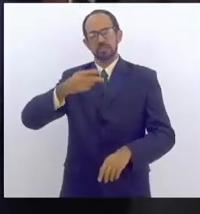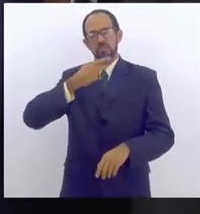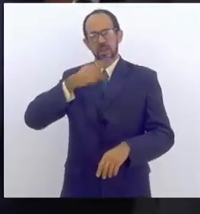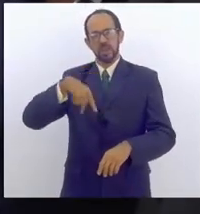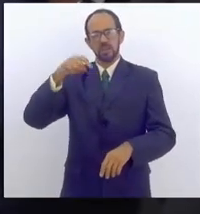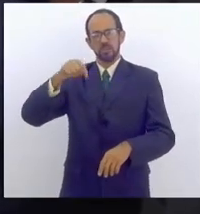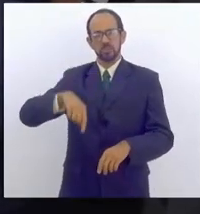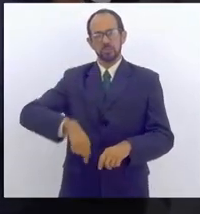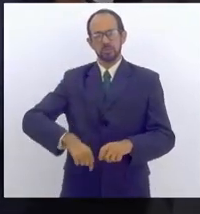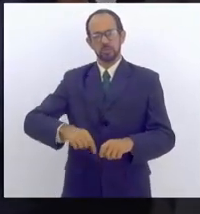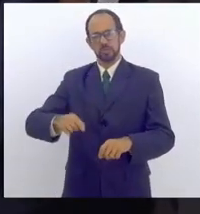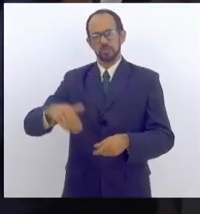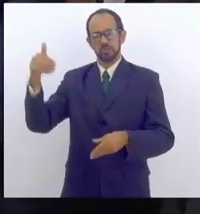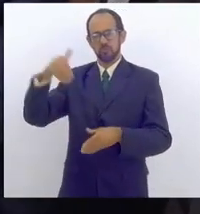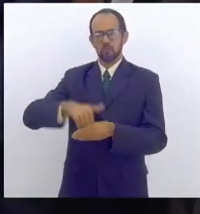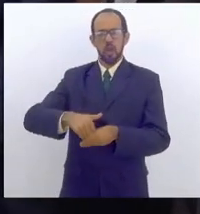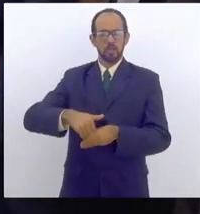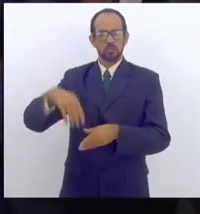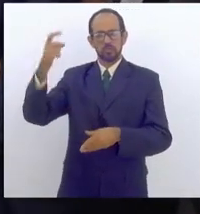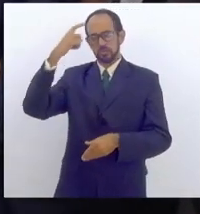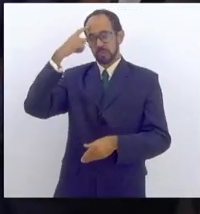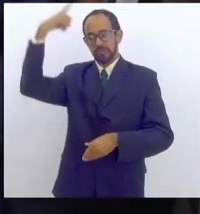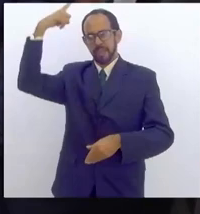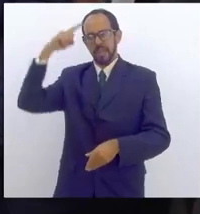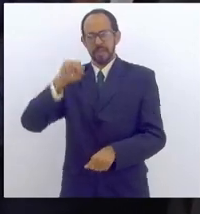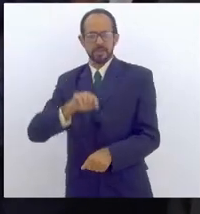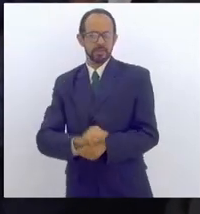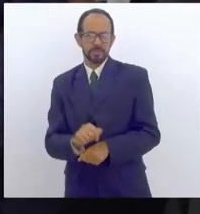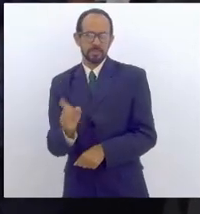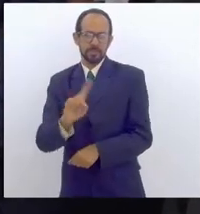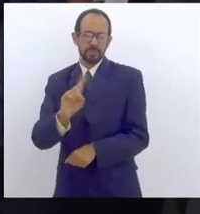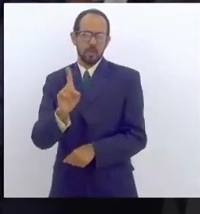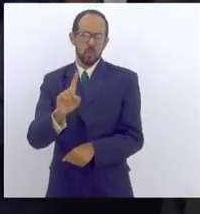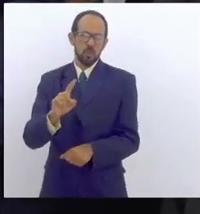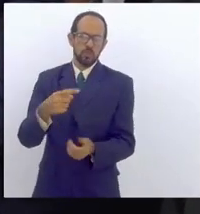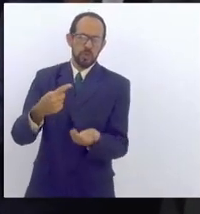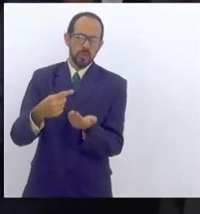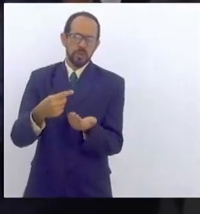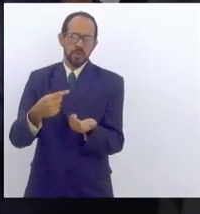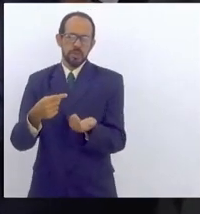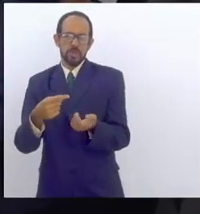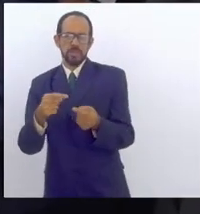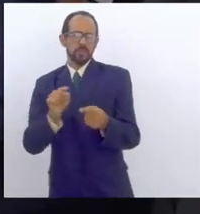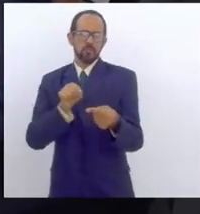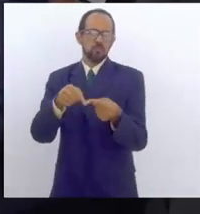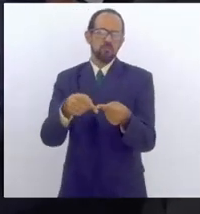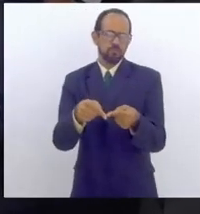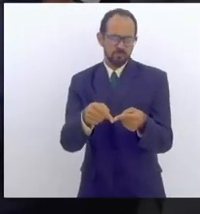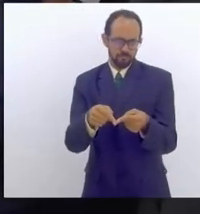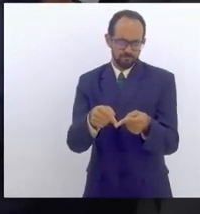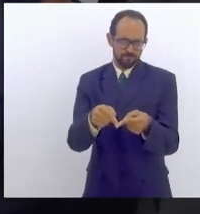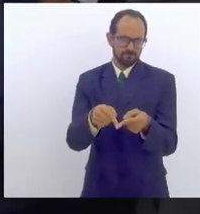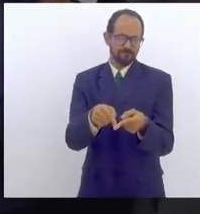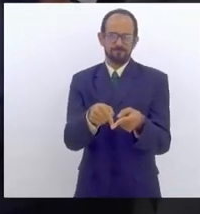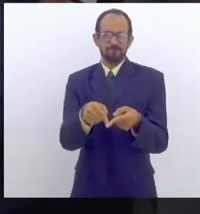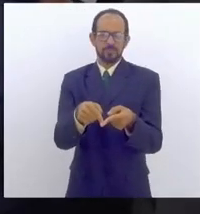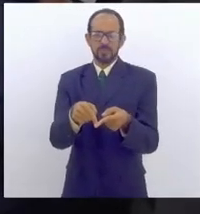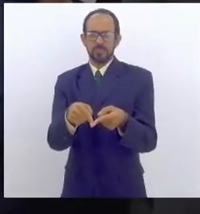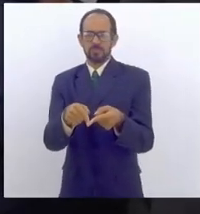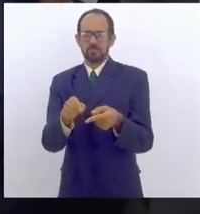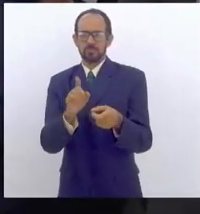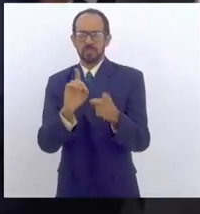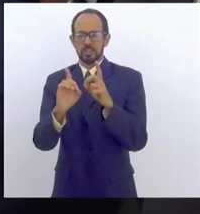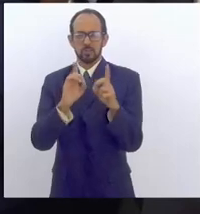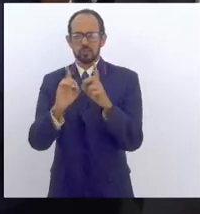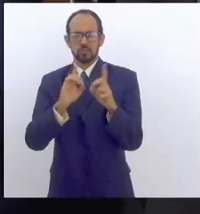para a disputa, o que não estava sendo objeto da presente discussão. E aqui